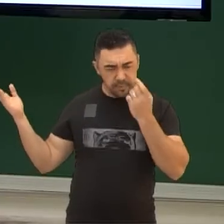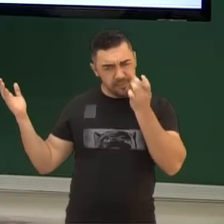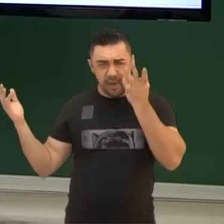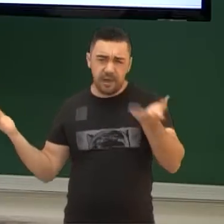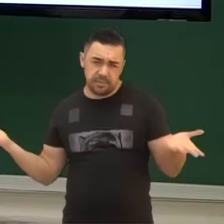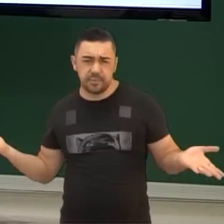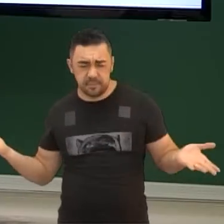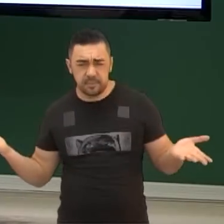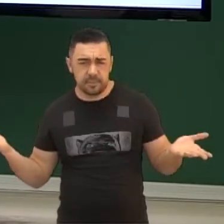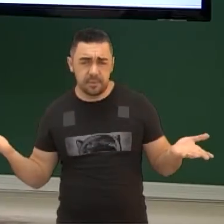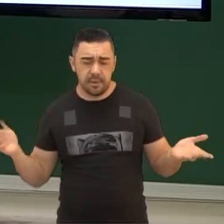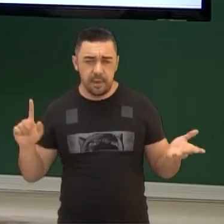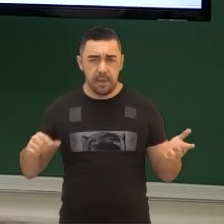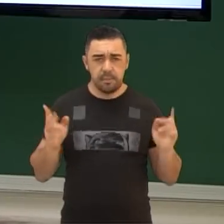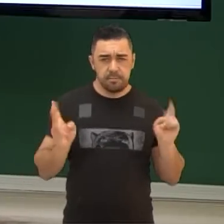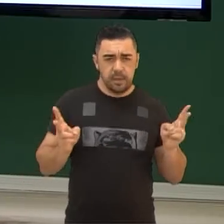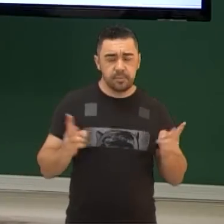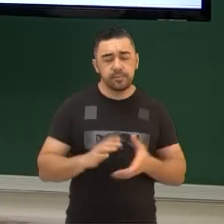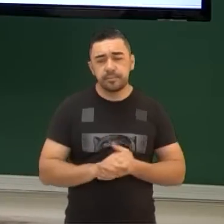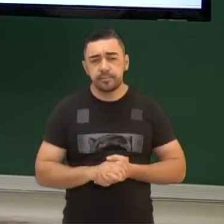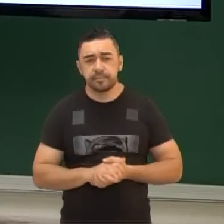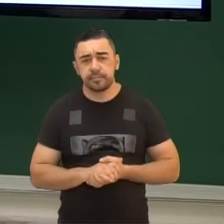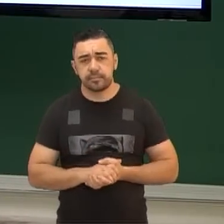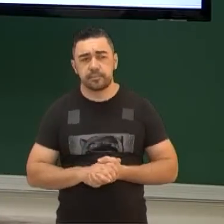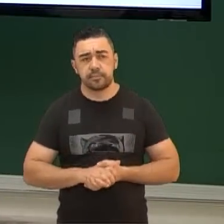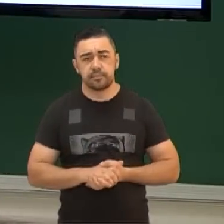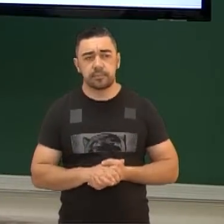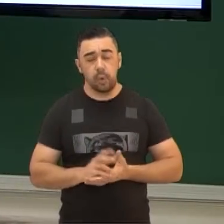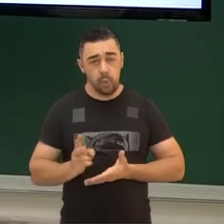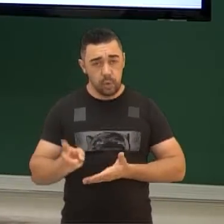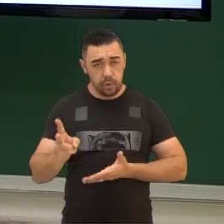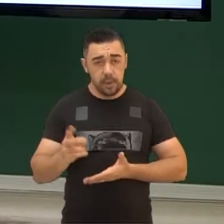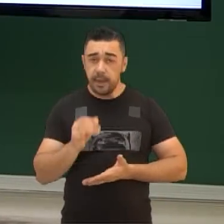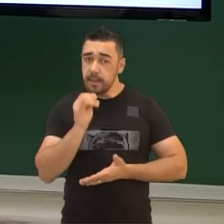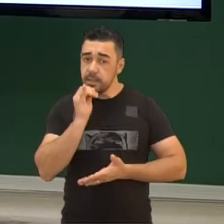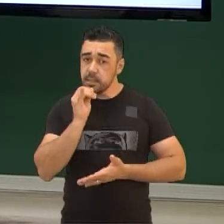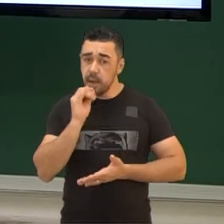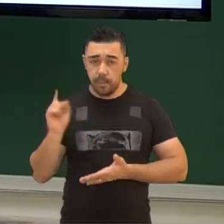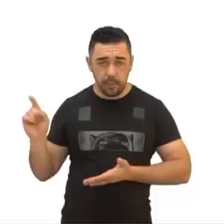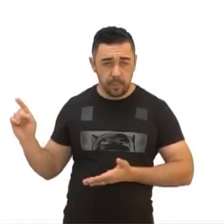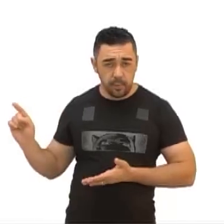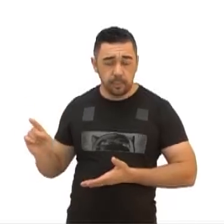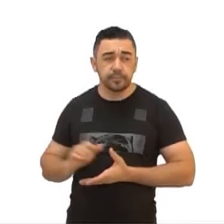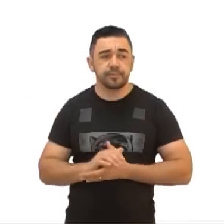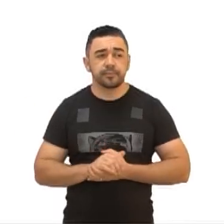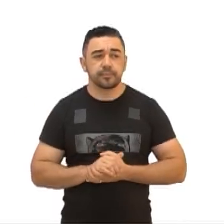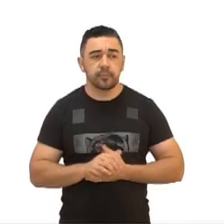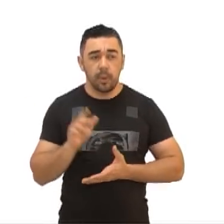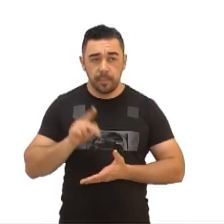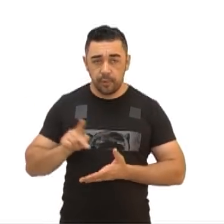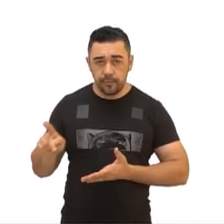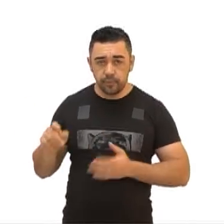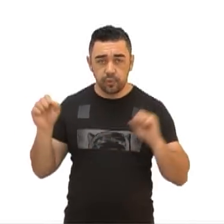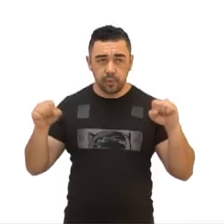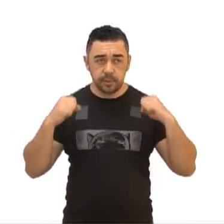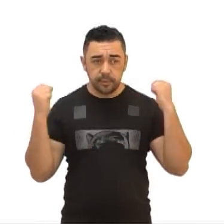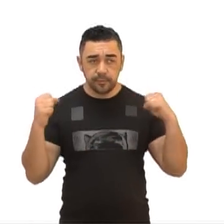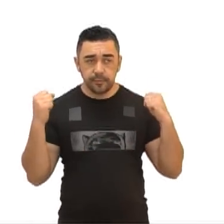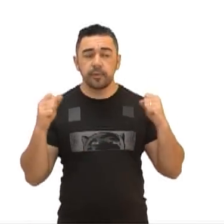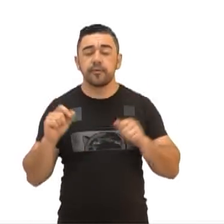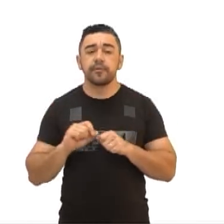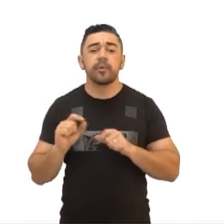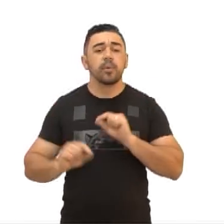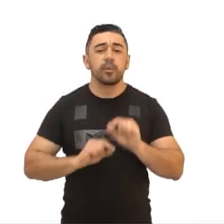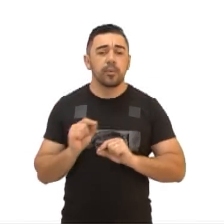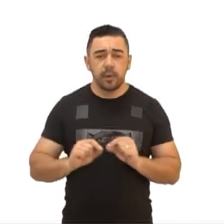fácil essa, né? Proporcional. Então, vamos continuar aqui com a professora. Olha só esse exemplo. O professor de Educação Física